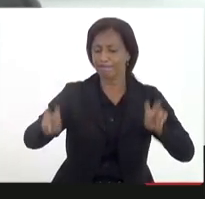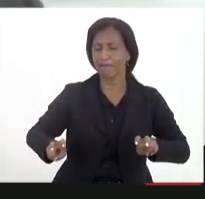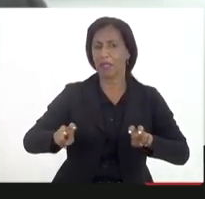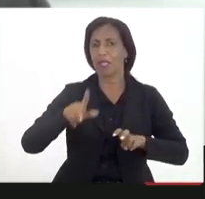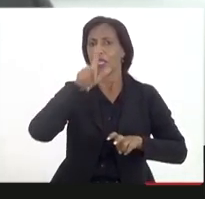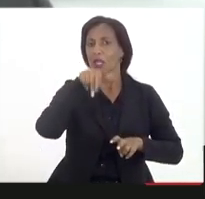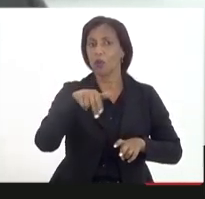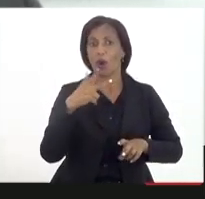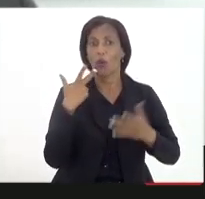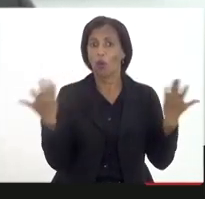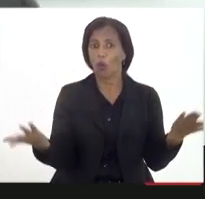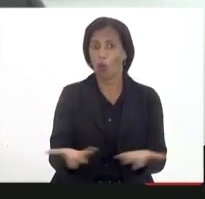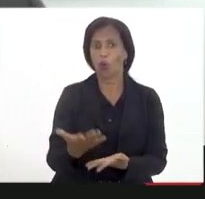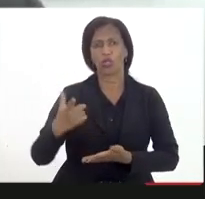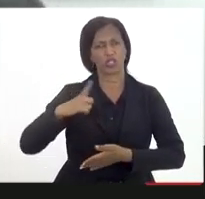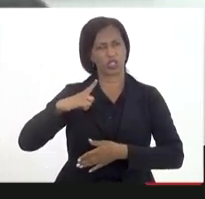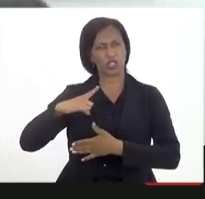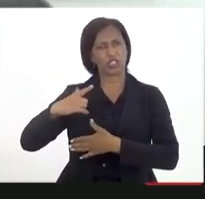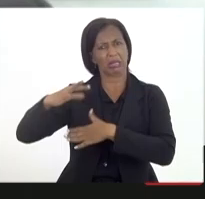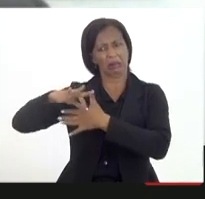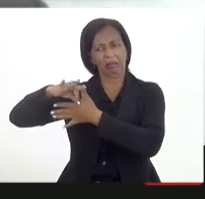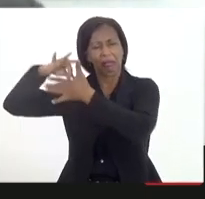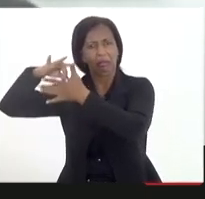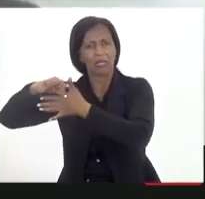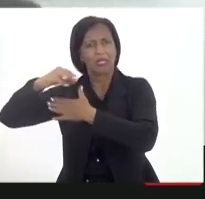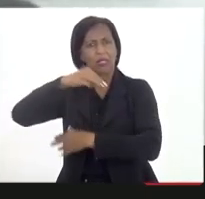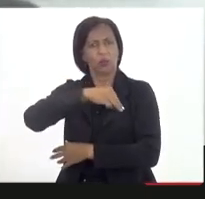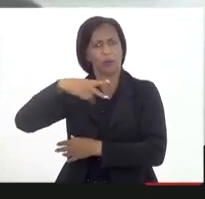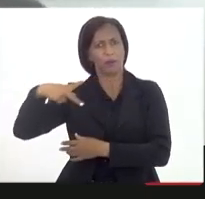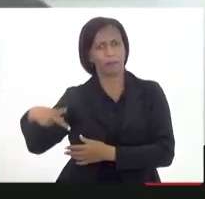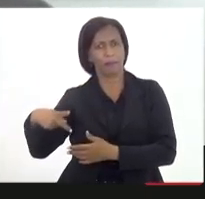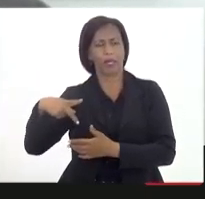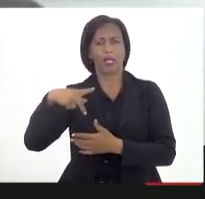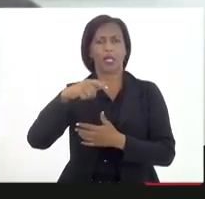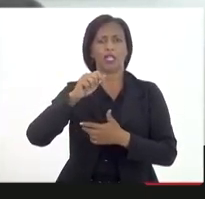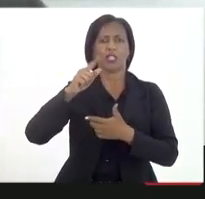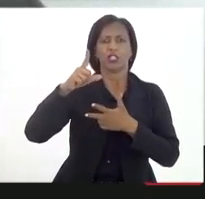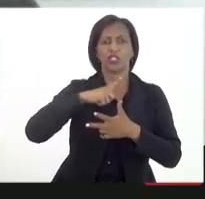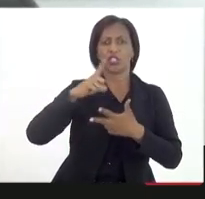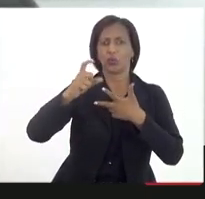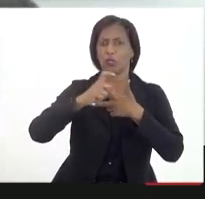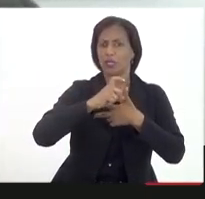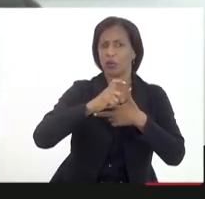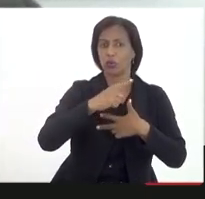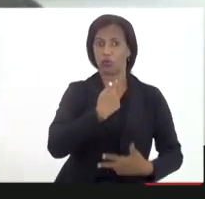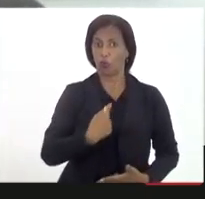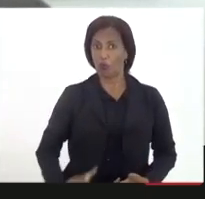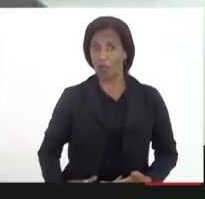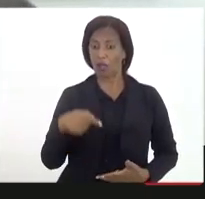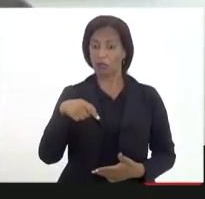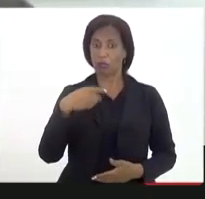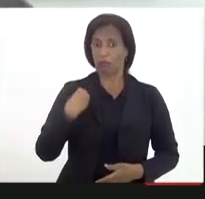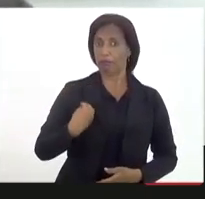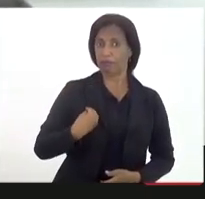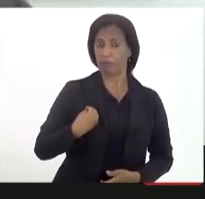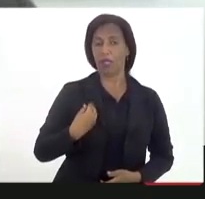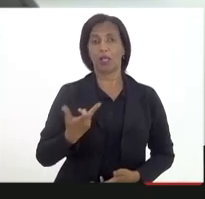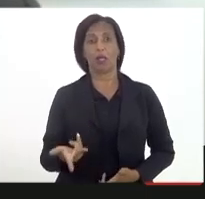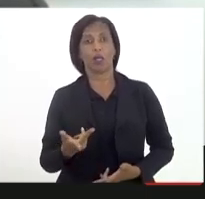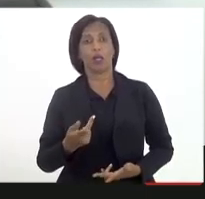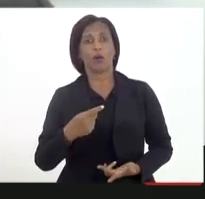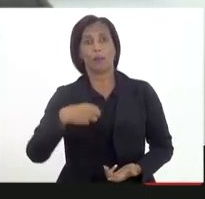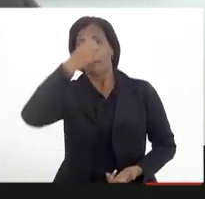aqui hoje havia ali representante do Poder Judiciário do Ministério Público do Poder Executivo governador do Estado presente prefeito da cidade de